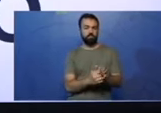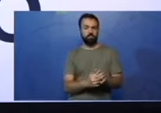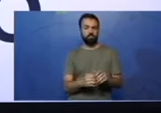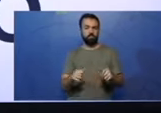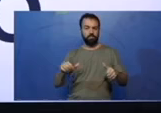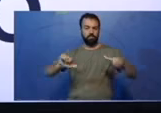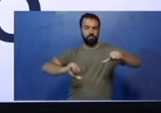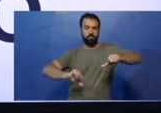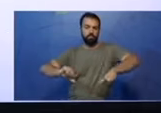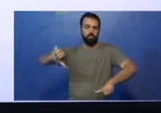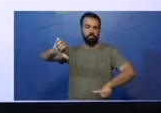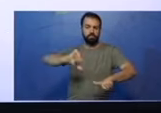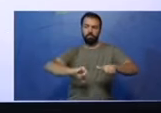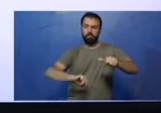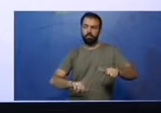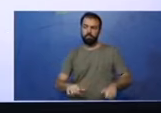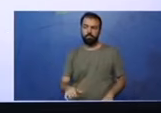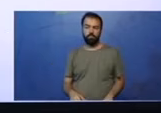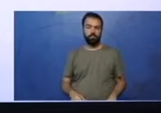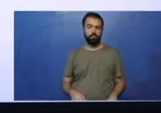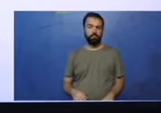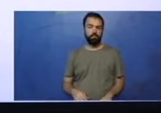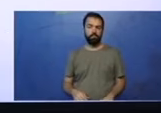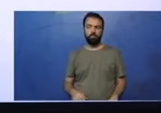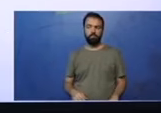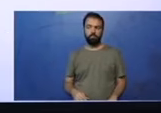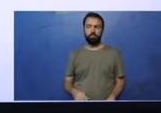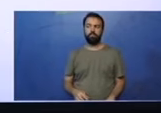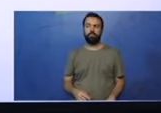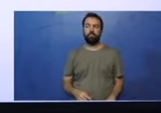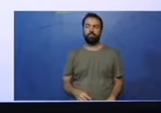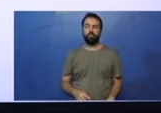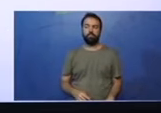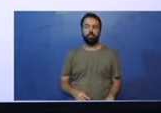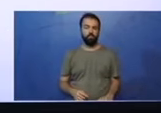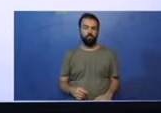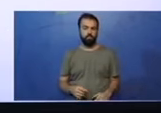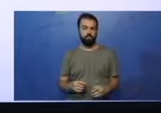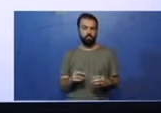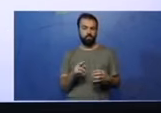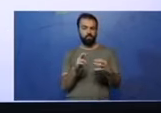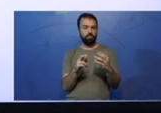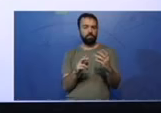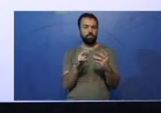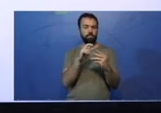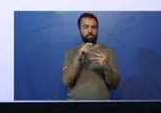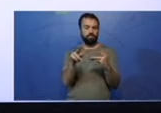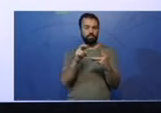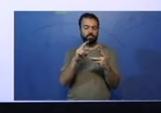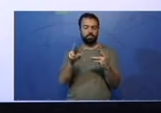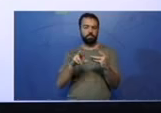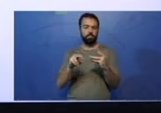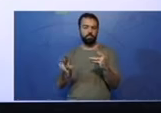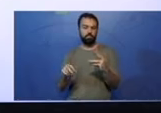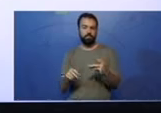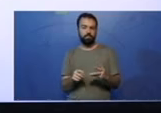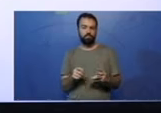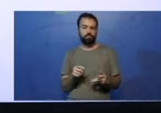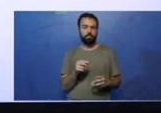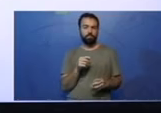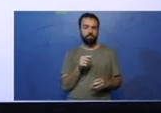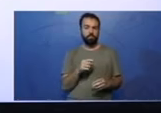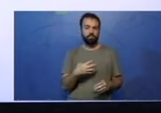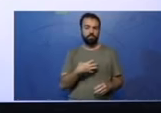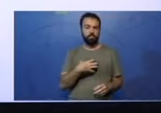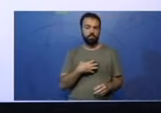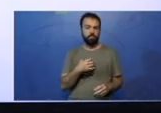H, e o oxigênio, a letra O. Os estados físicos da matéria. Aqui nós temos a